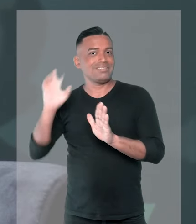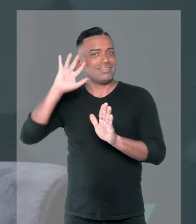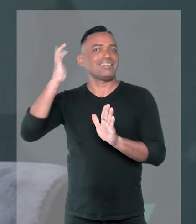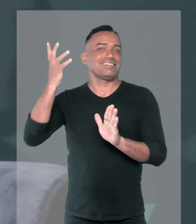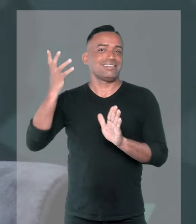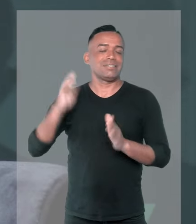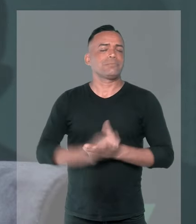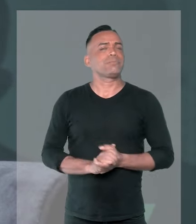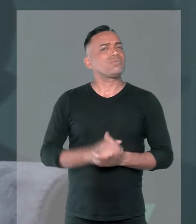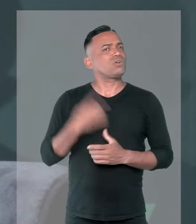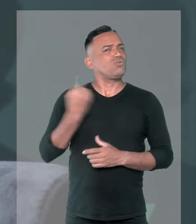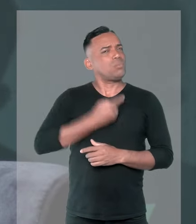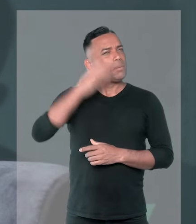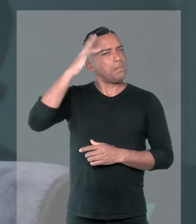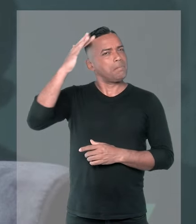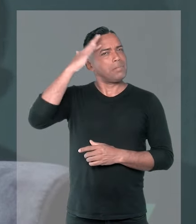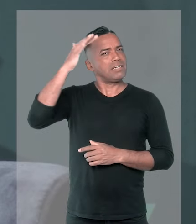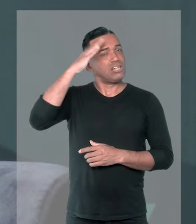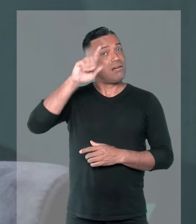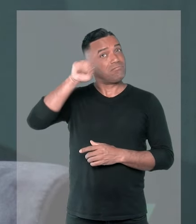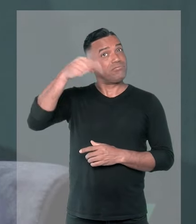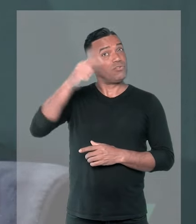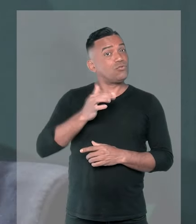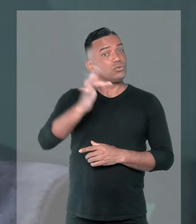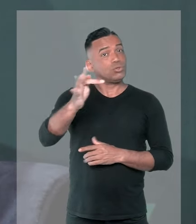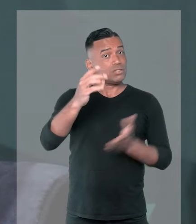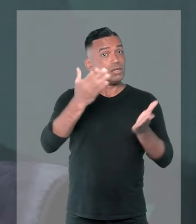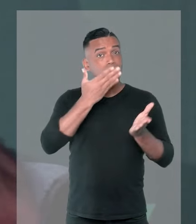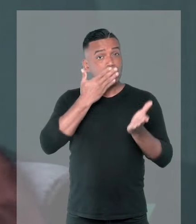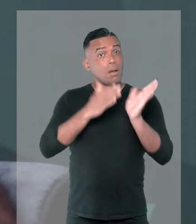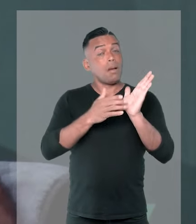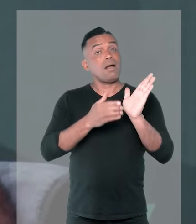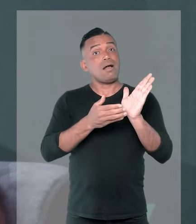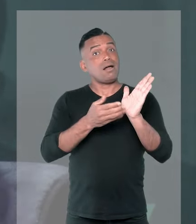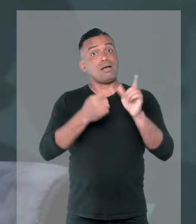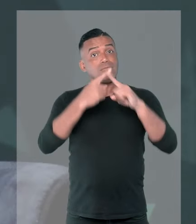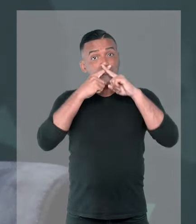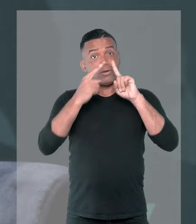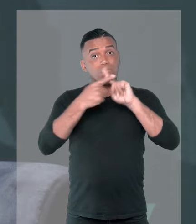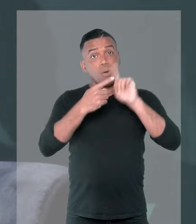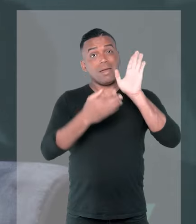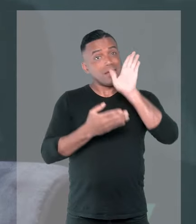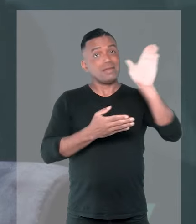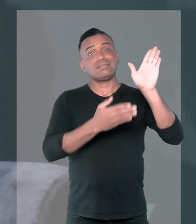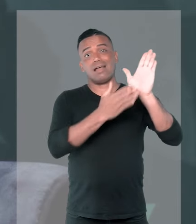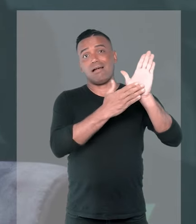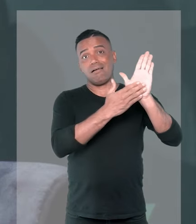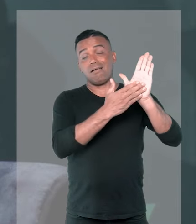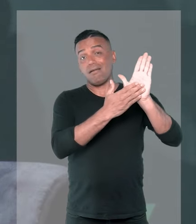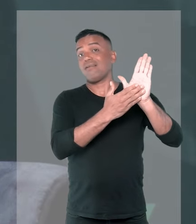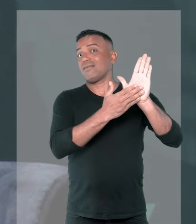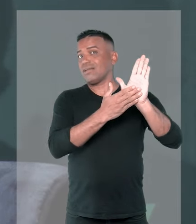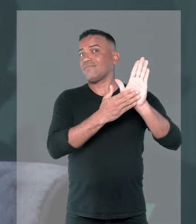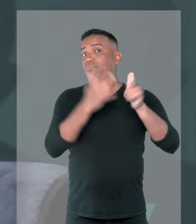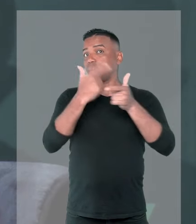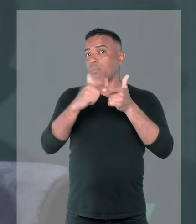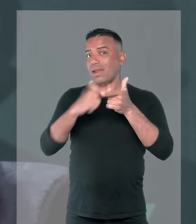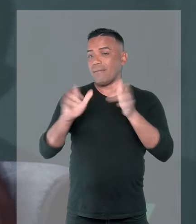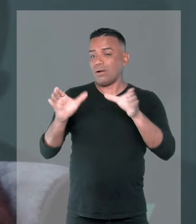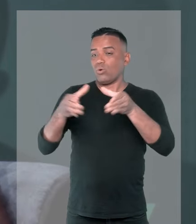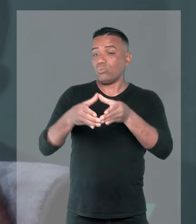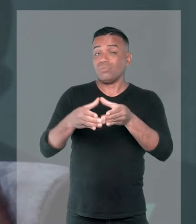porque vamos imaginar indo lá na frente que você faça uma promessa para uma comunidade qualquer que você vai resolver um problema dela vendendo por